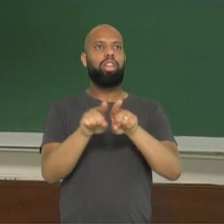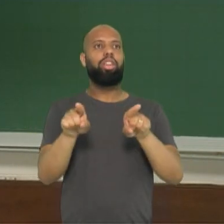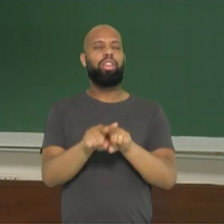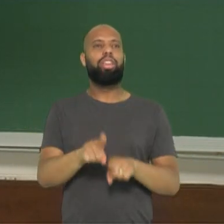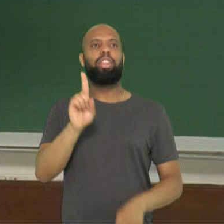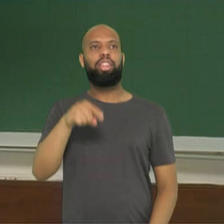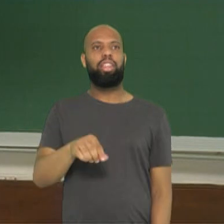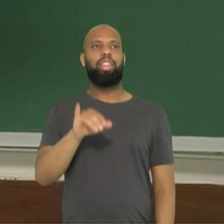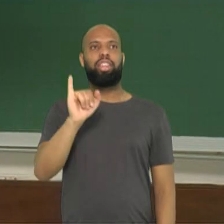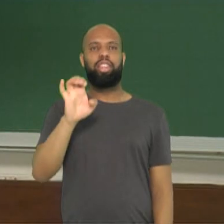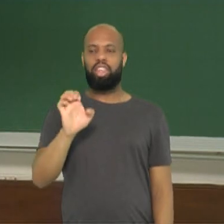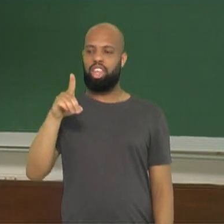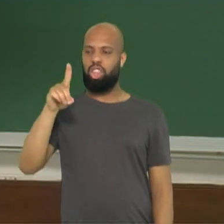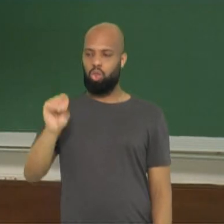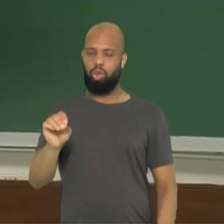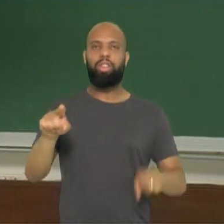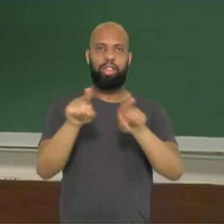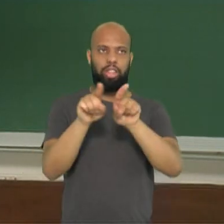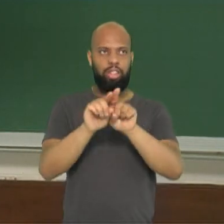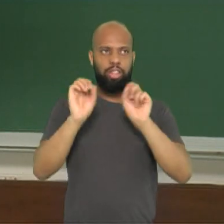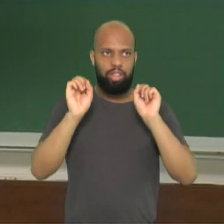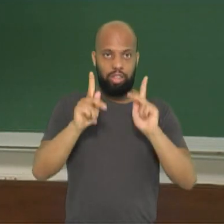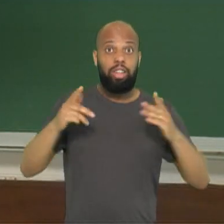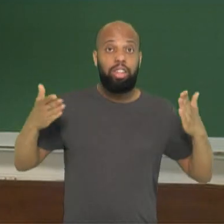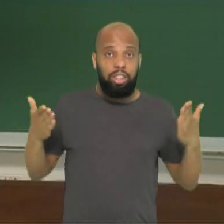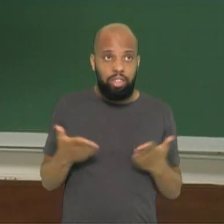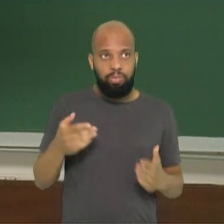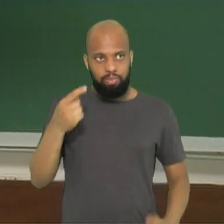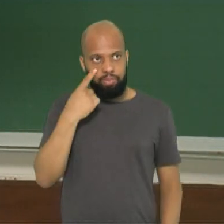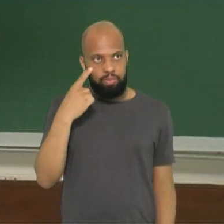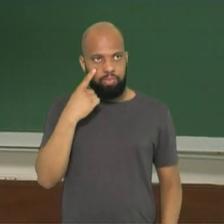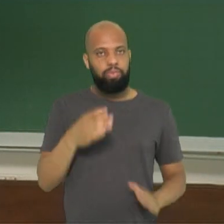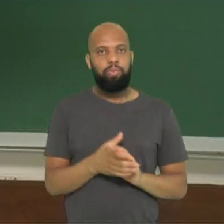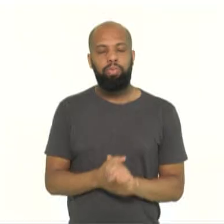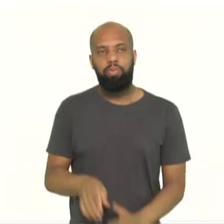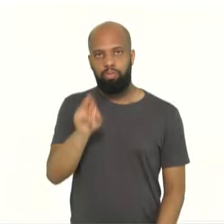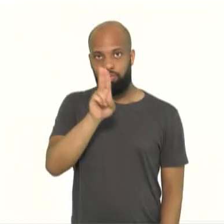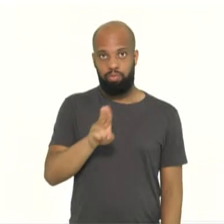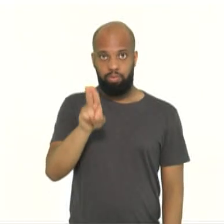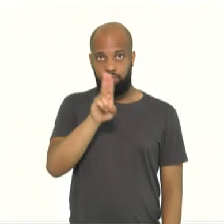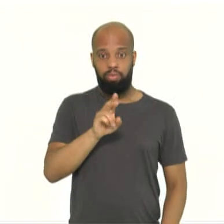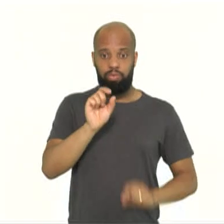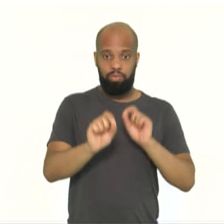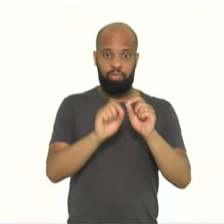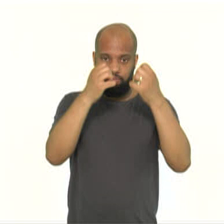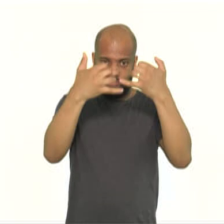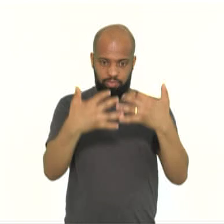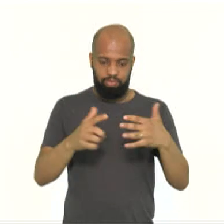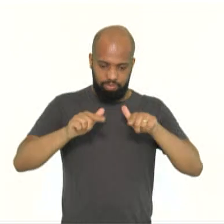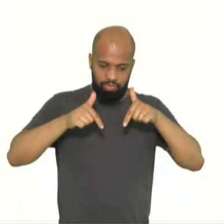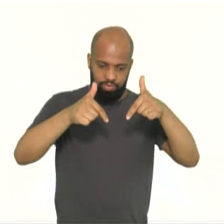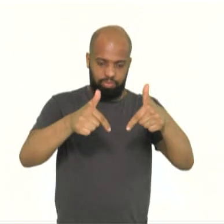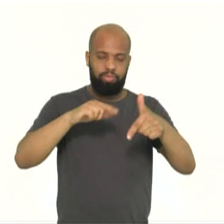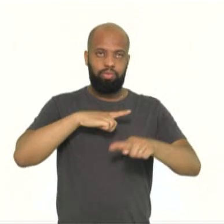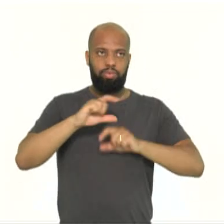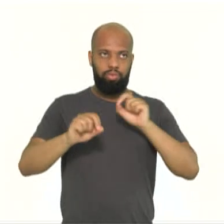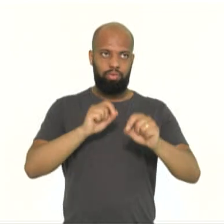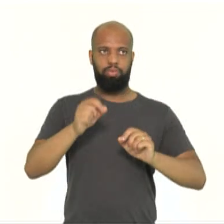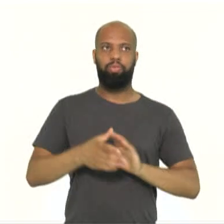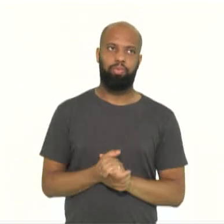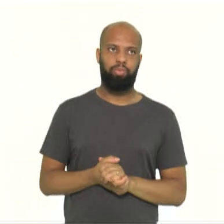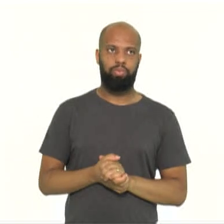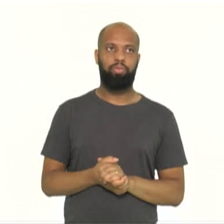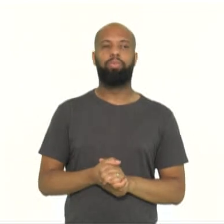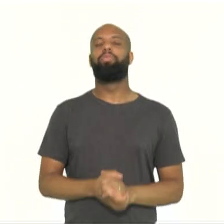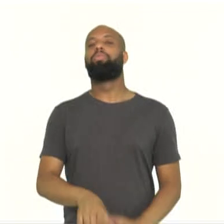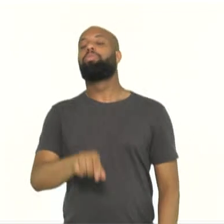esta parte yendo. Bien? Vamos ver aqui. Se usa para descrever ações em desarrollo.